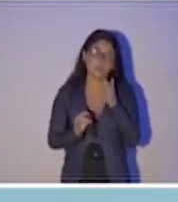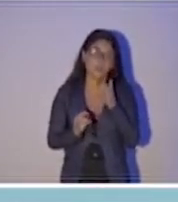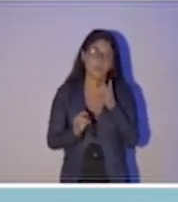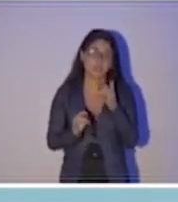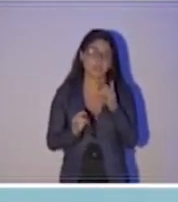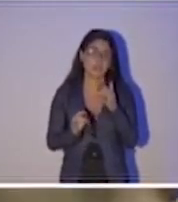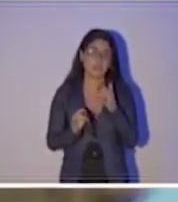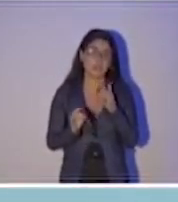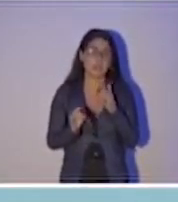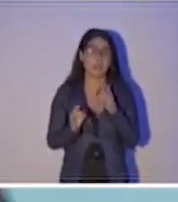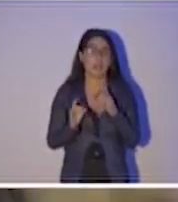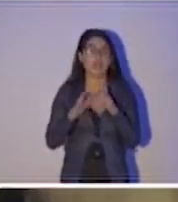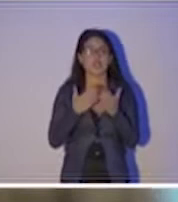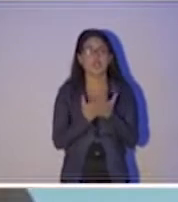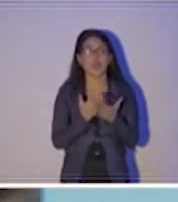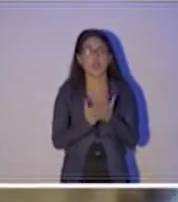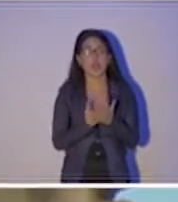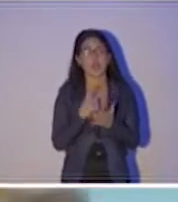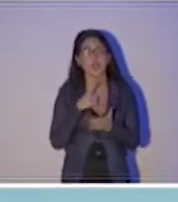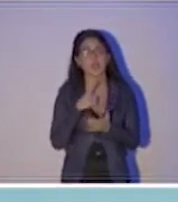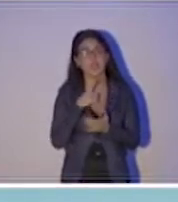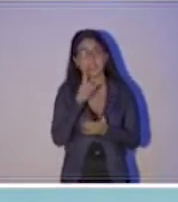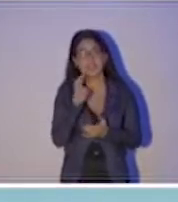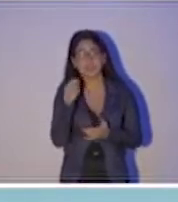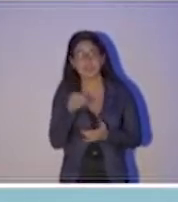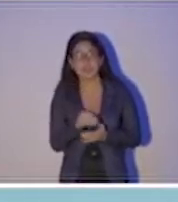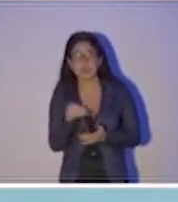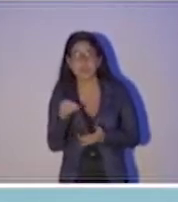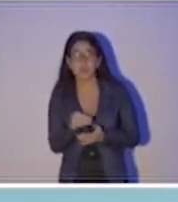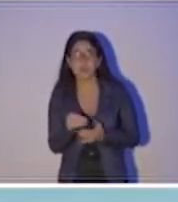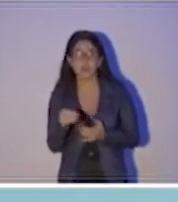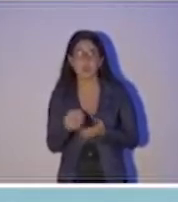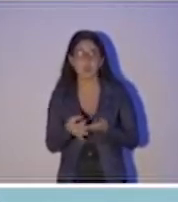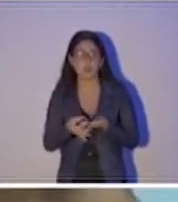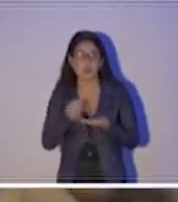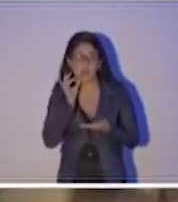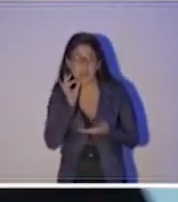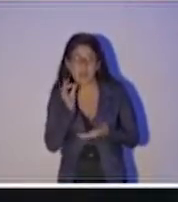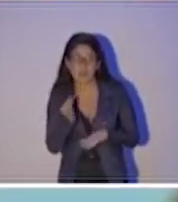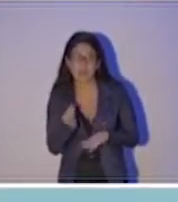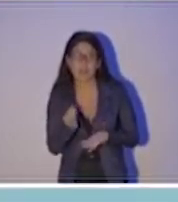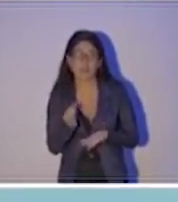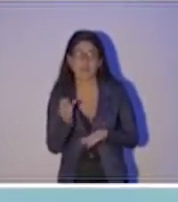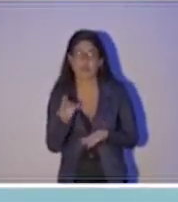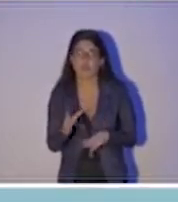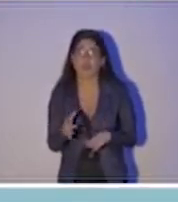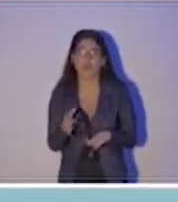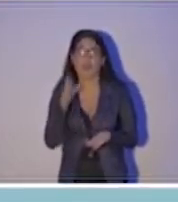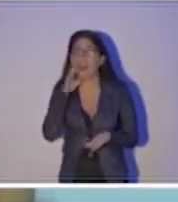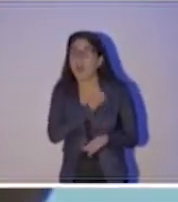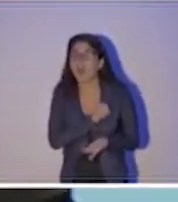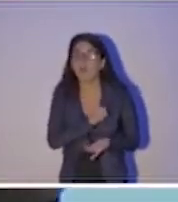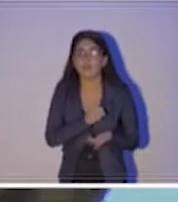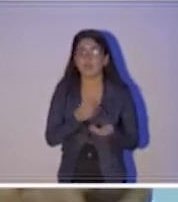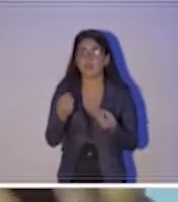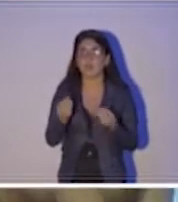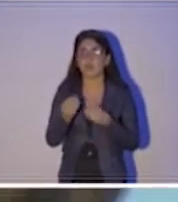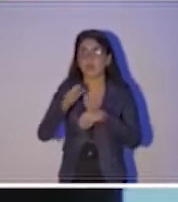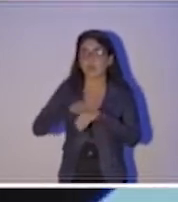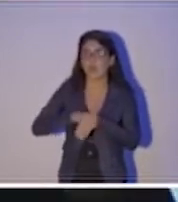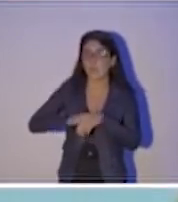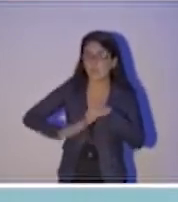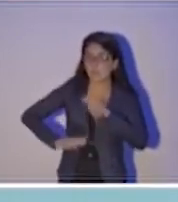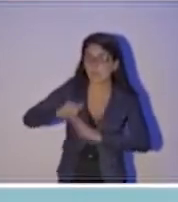tem 15 minutos corridos do café, então acaba sendo muito complicado na prática, Lara, ter esses